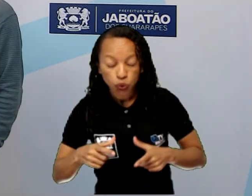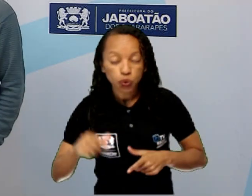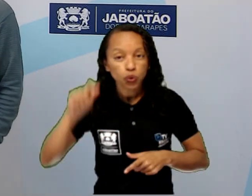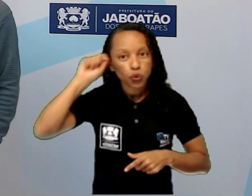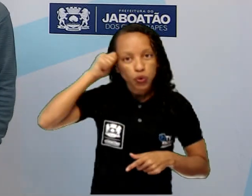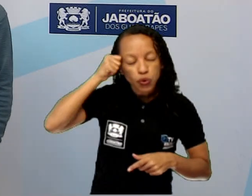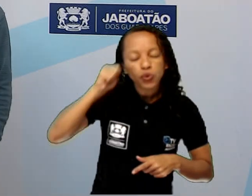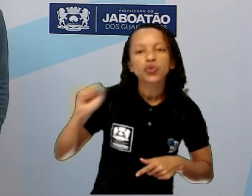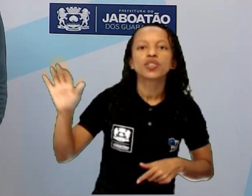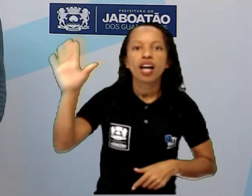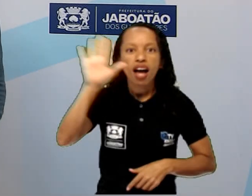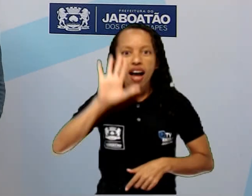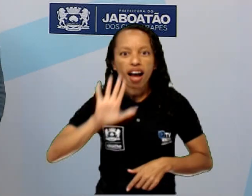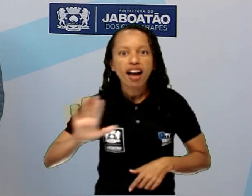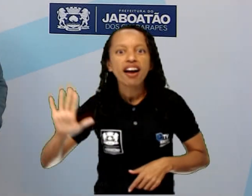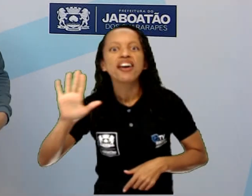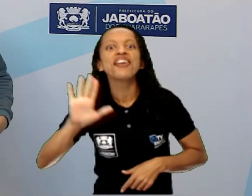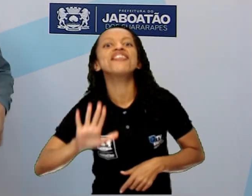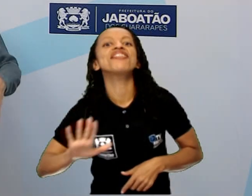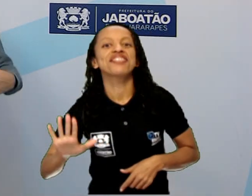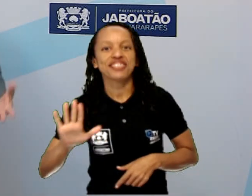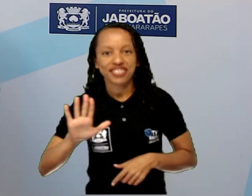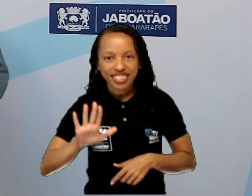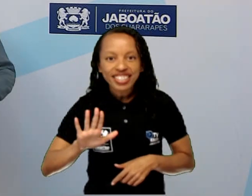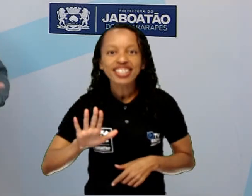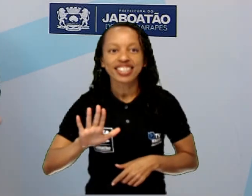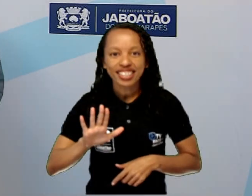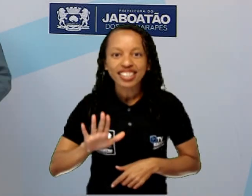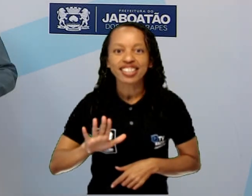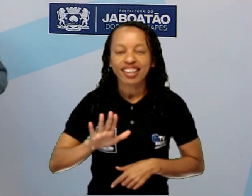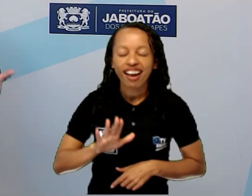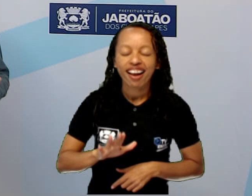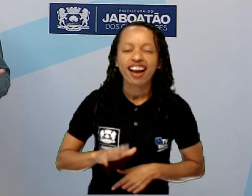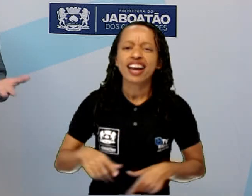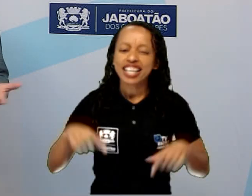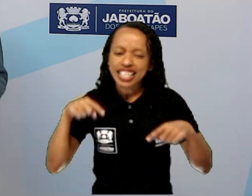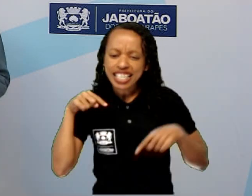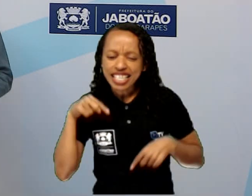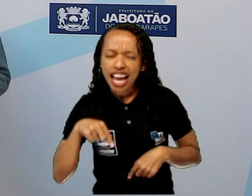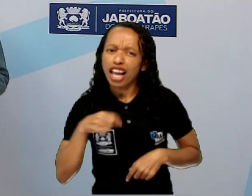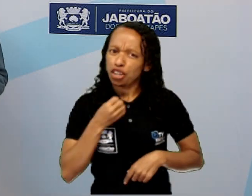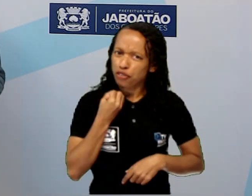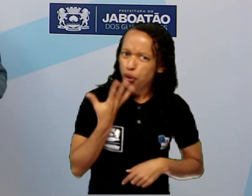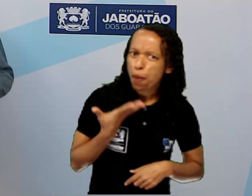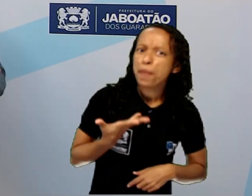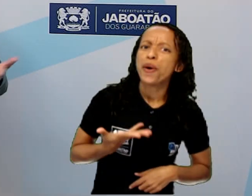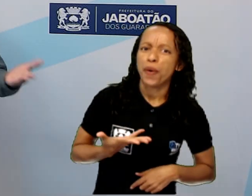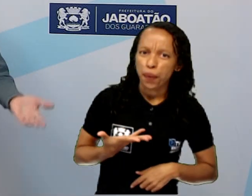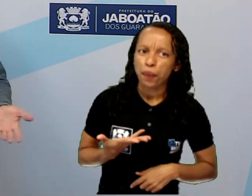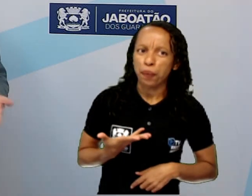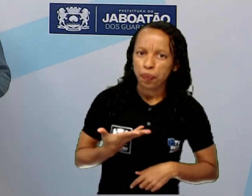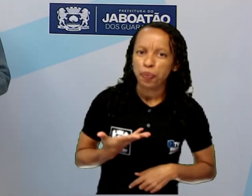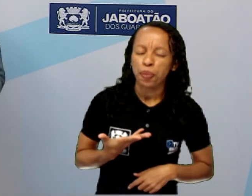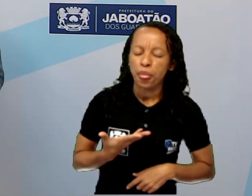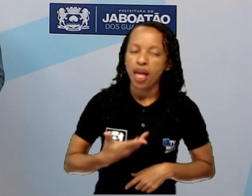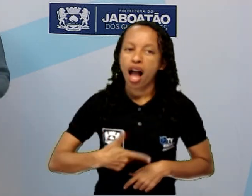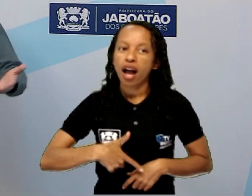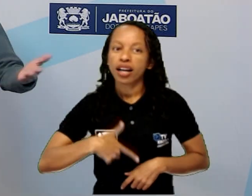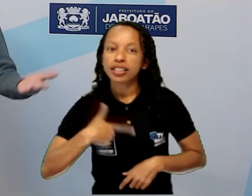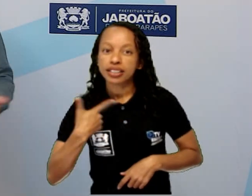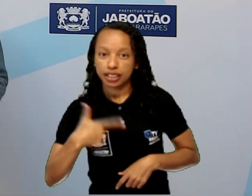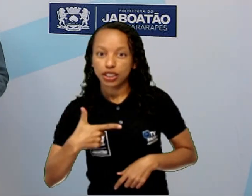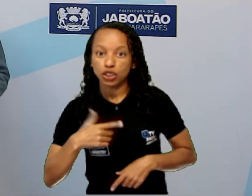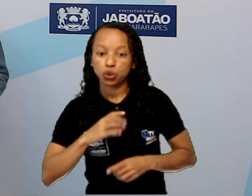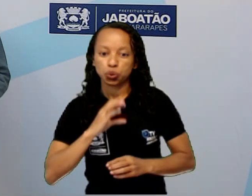com o colonizador, e aquele se deu bem com o clima, né, com a terra, e aí foi a segunda grande ciclo